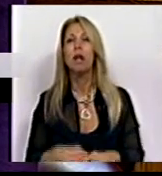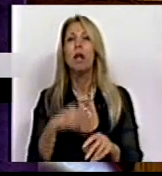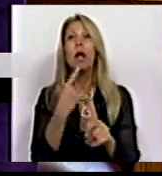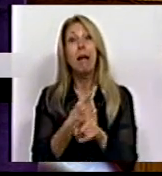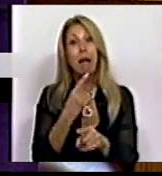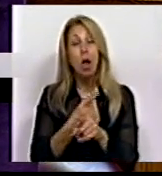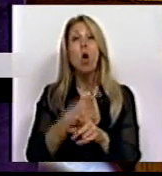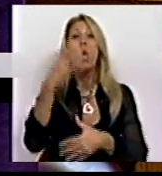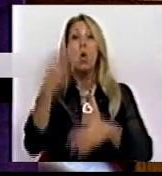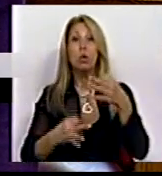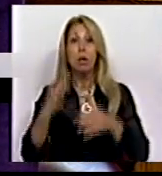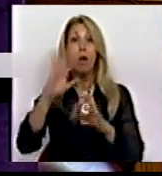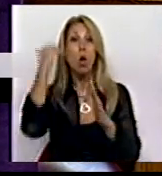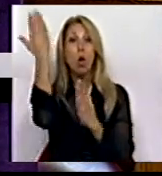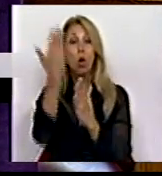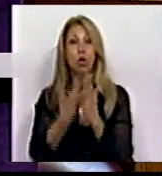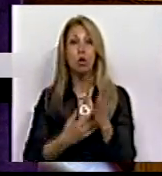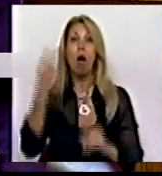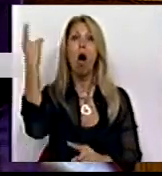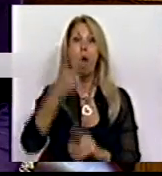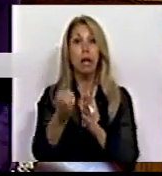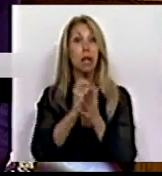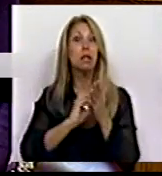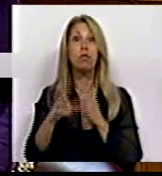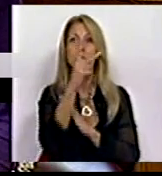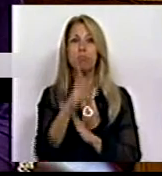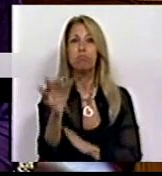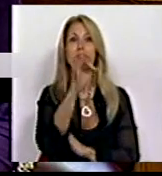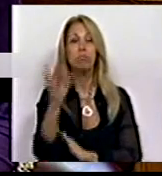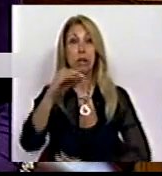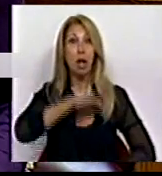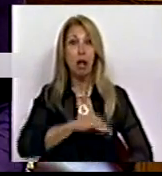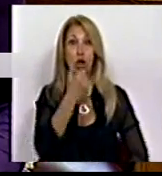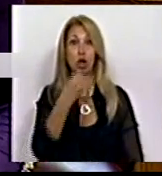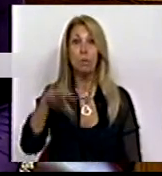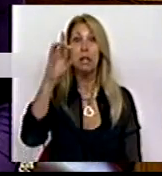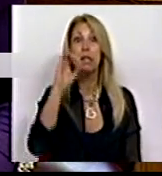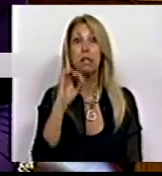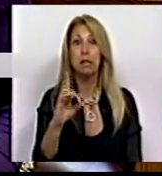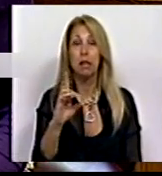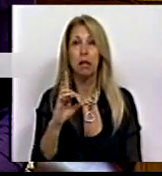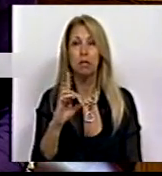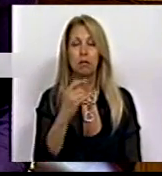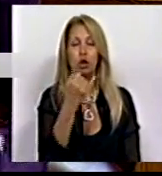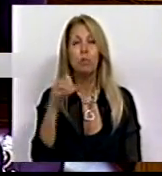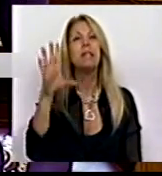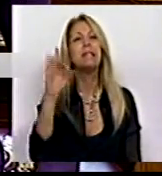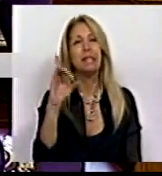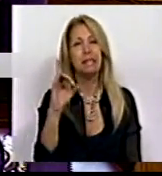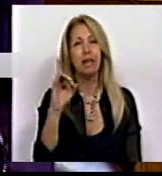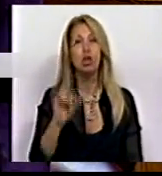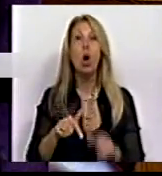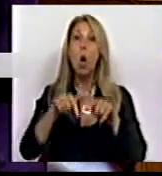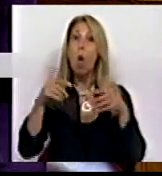Constitucional obrigar à devolução integral dos salários em 2006, hoje, em 2016,